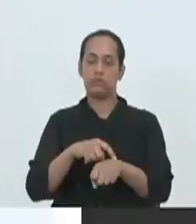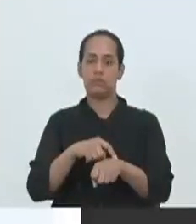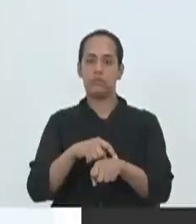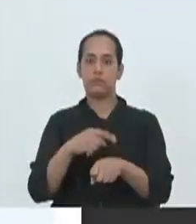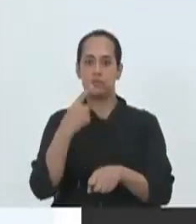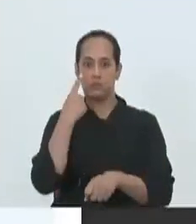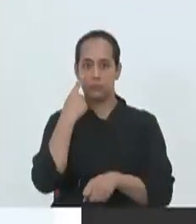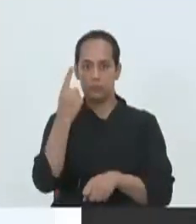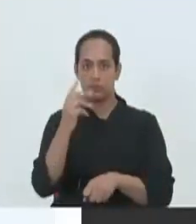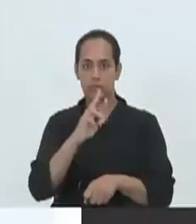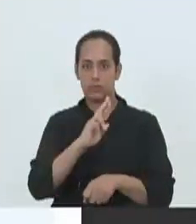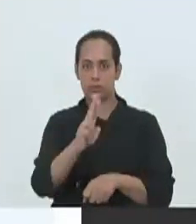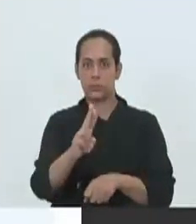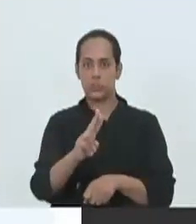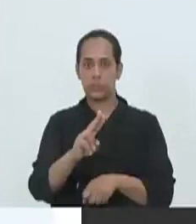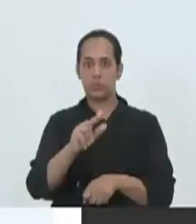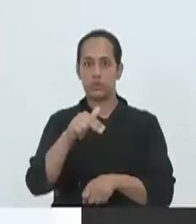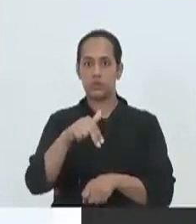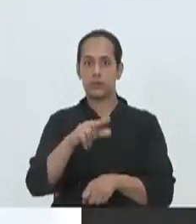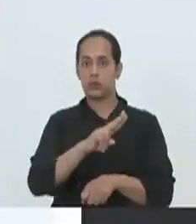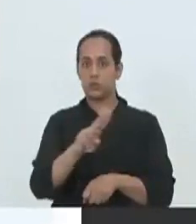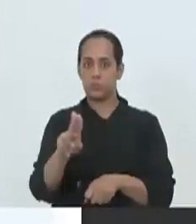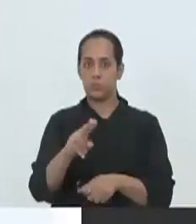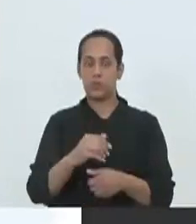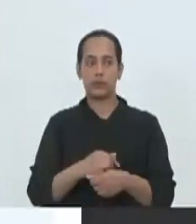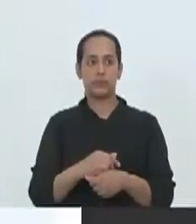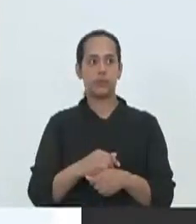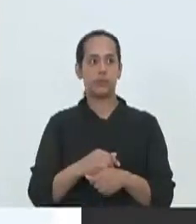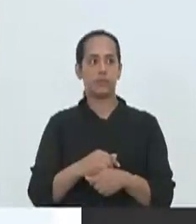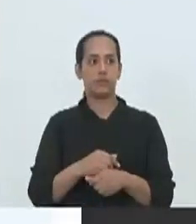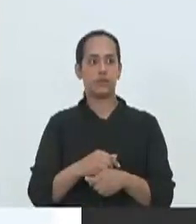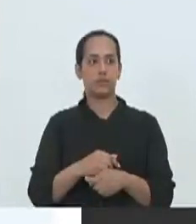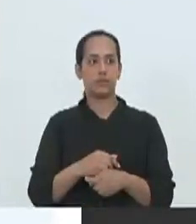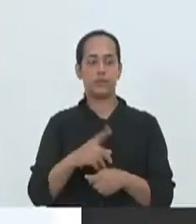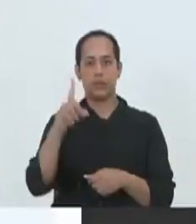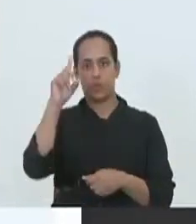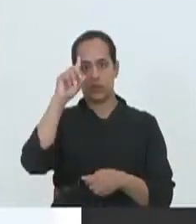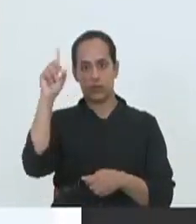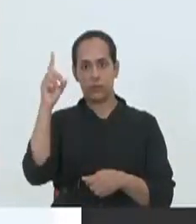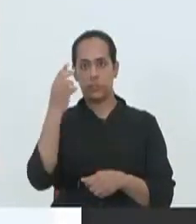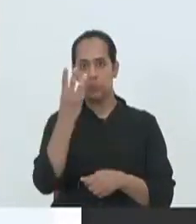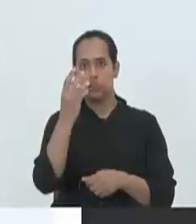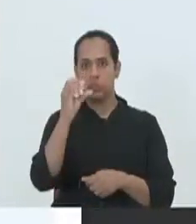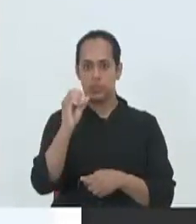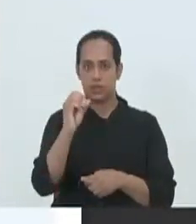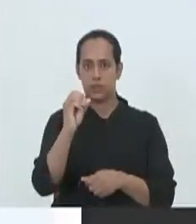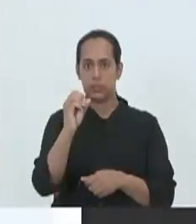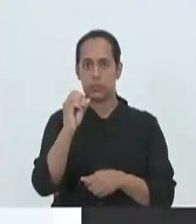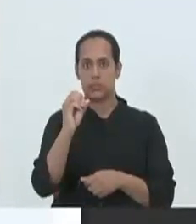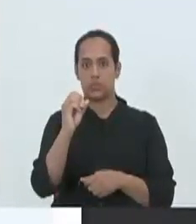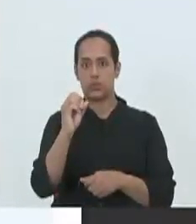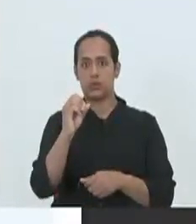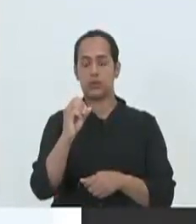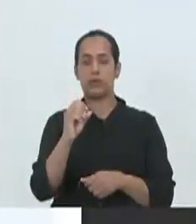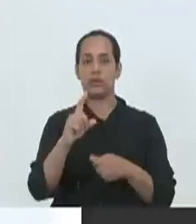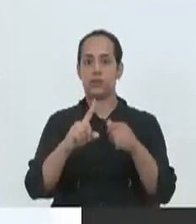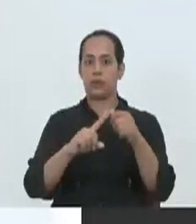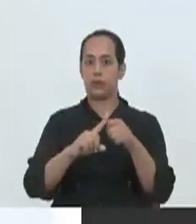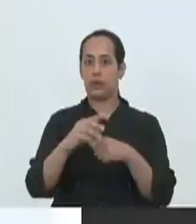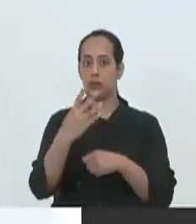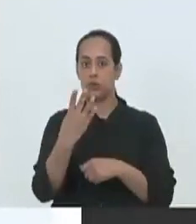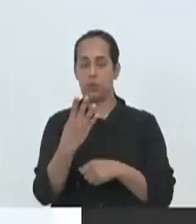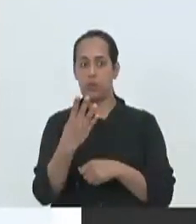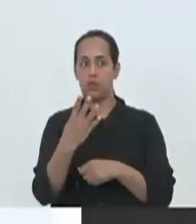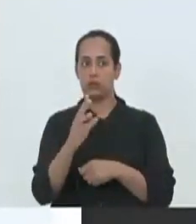pro resultado nominal só uma correção ali em cima onde a gente vê a data de 30/04 na verdade é 38 31/8 me desculpem éo final do